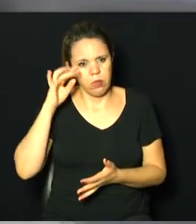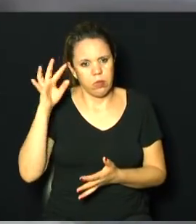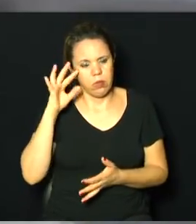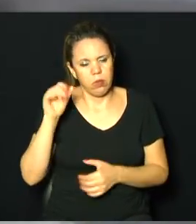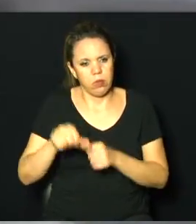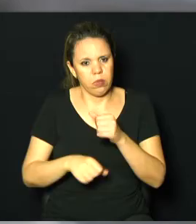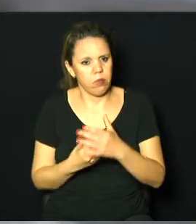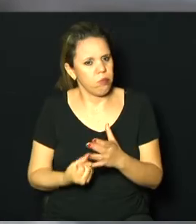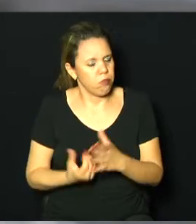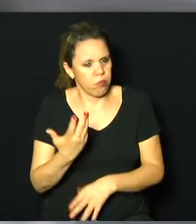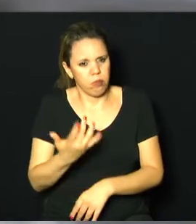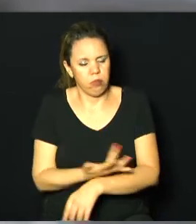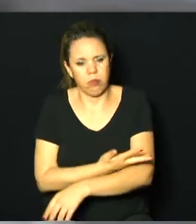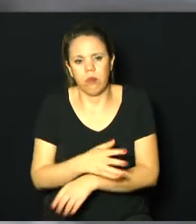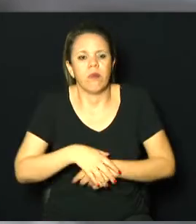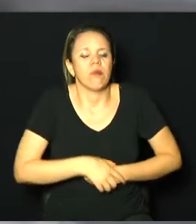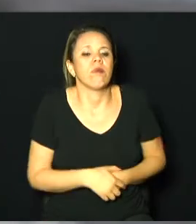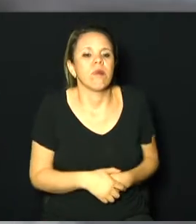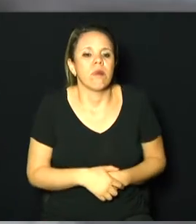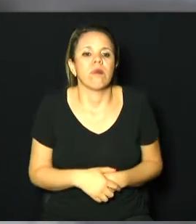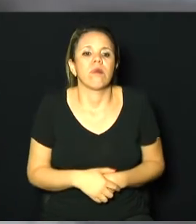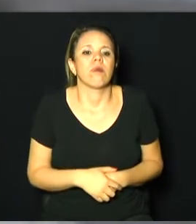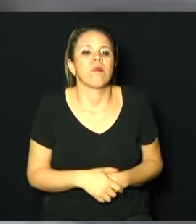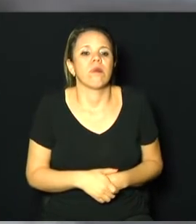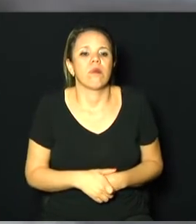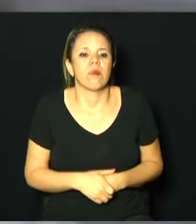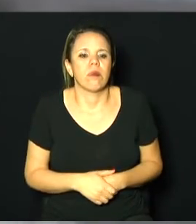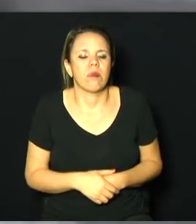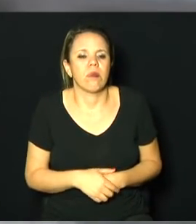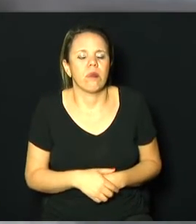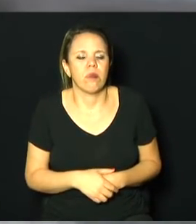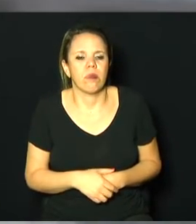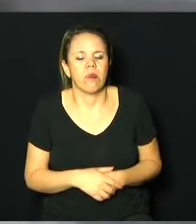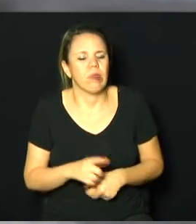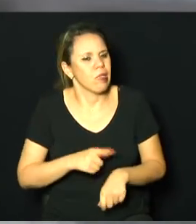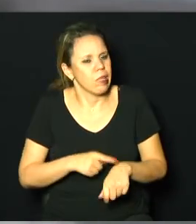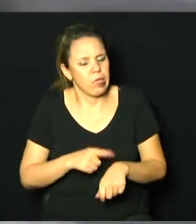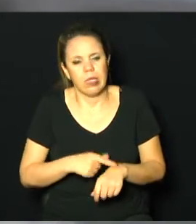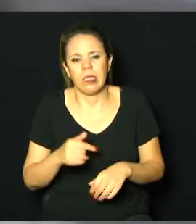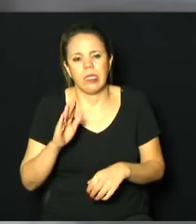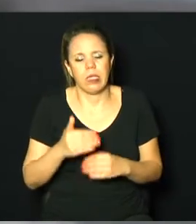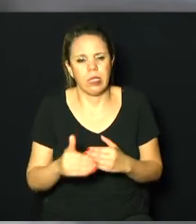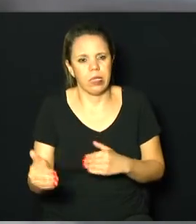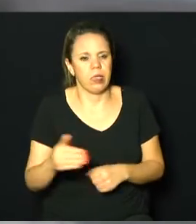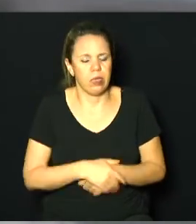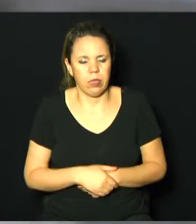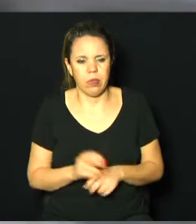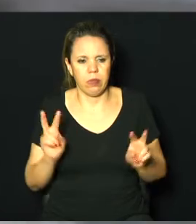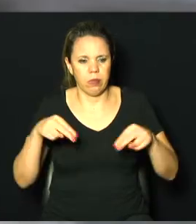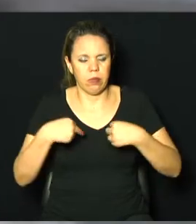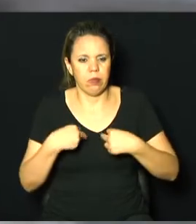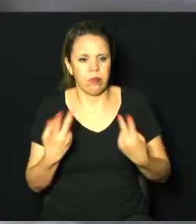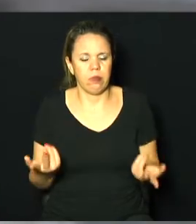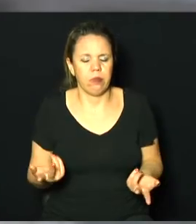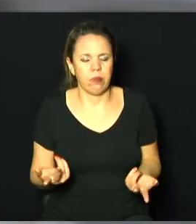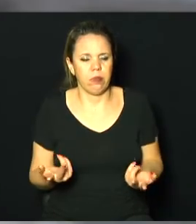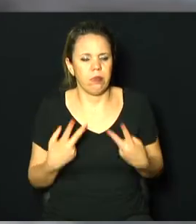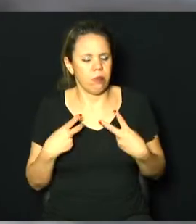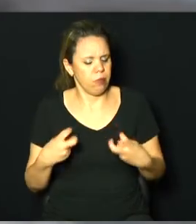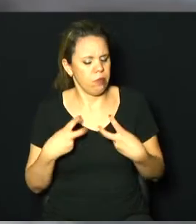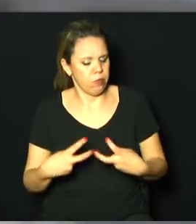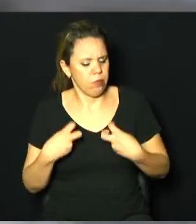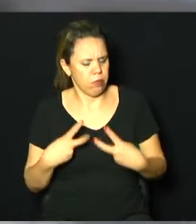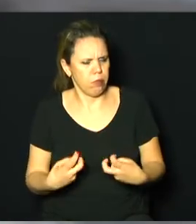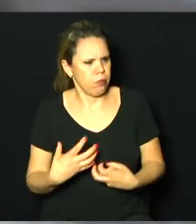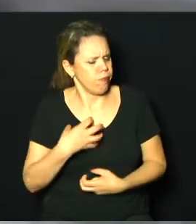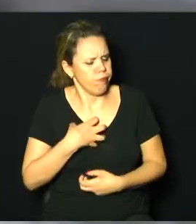geram emoções. Então, nesse momento, né, que a gente tem um pouco mais de tempo, é interessante a gente olhar para nós, né, e